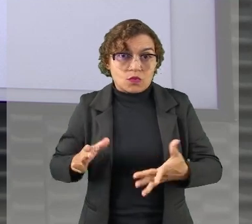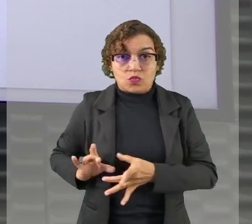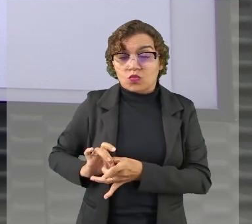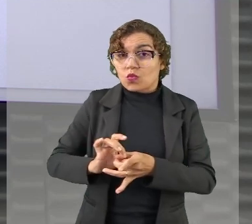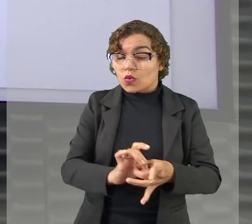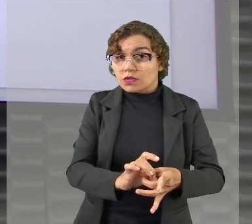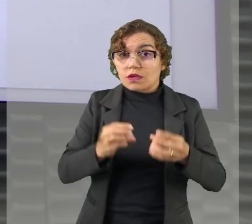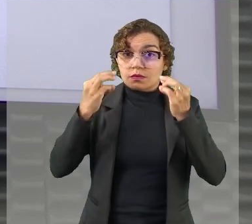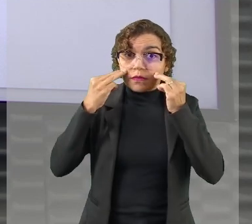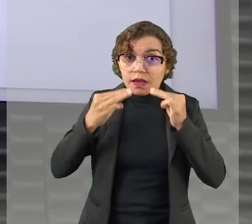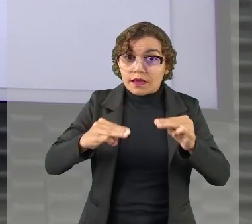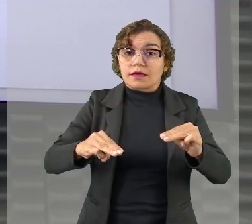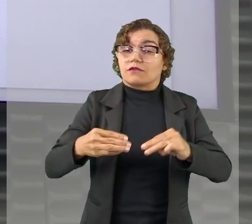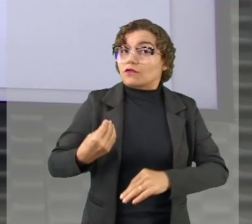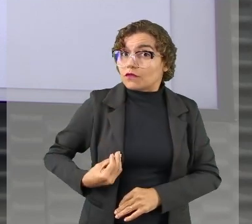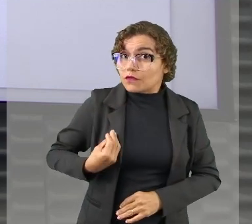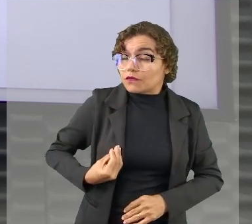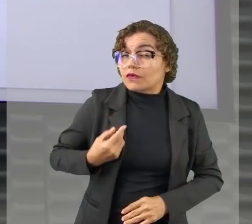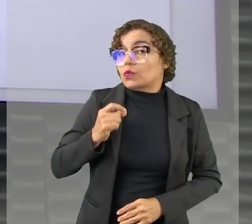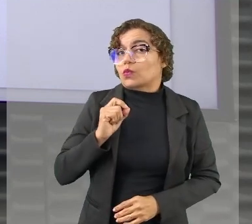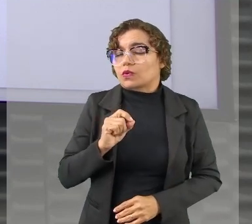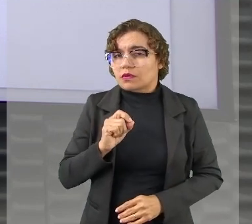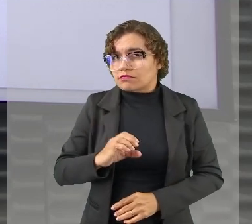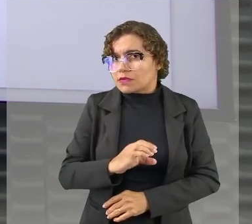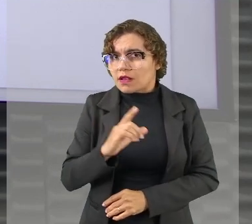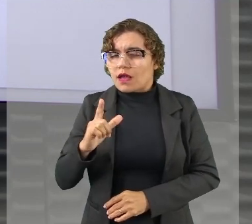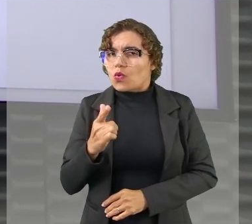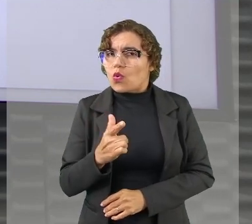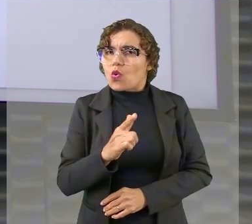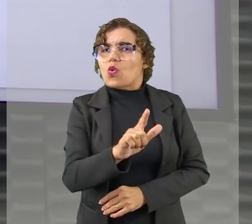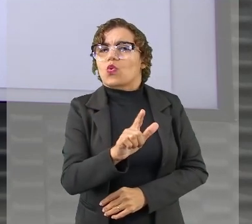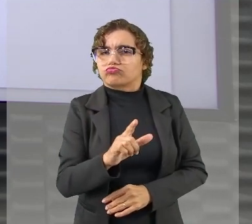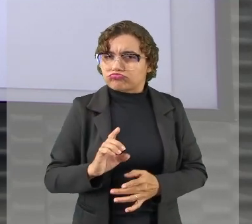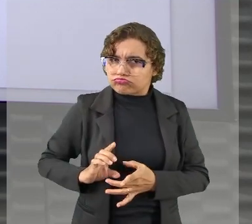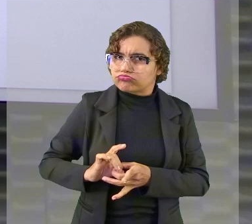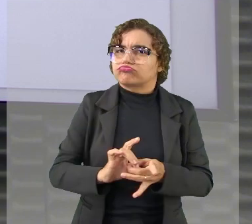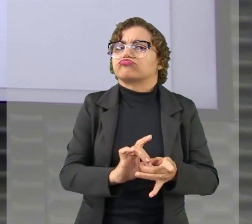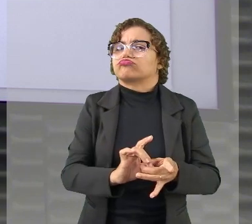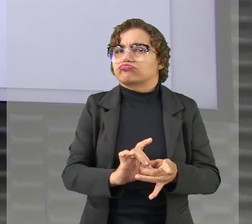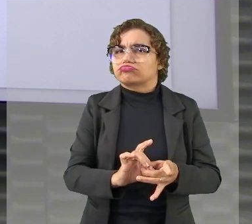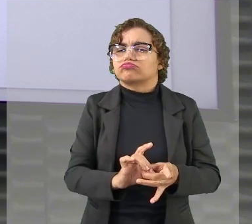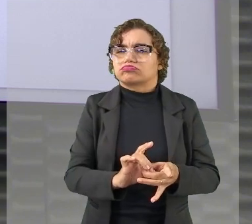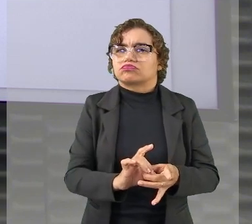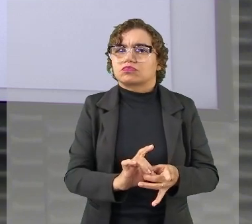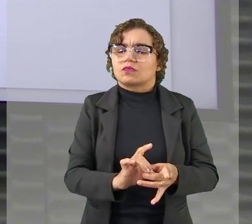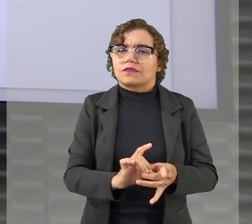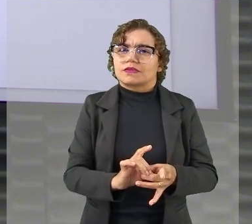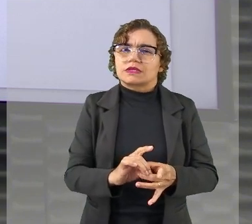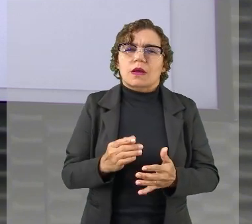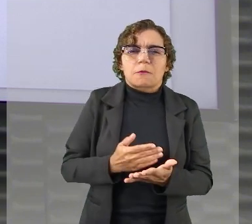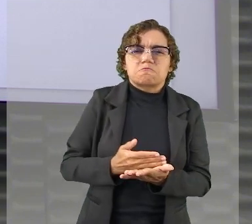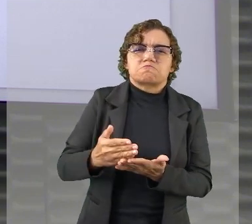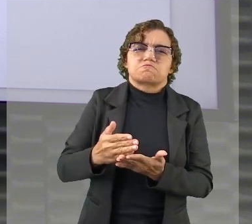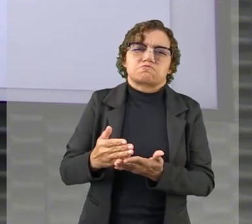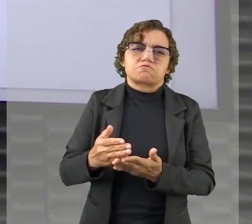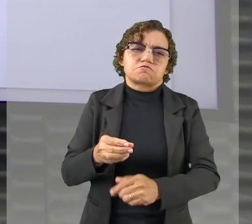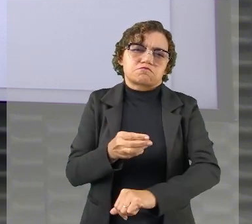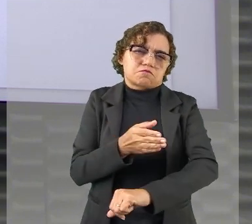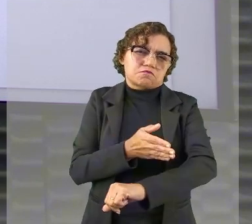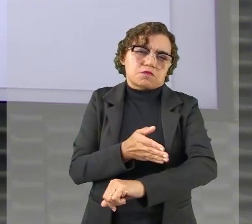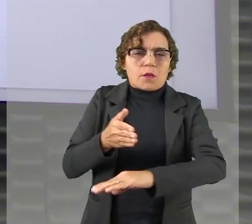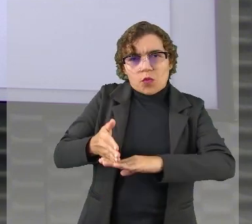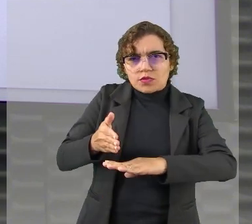que o Maquiavel está vivendo, claro, ele está em outro contexto, ele está no contexto ali do início da modernidade, do final da Idade